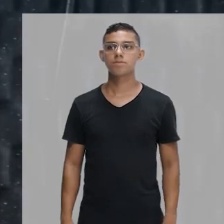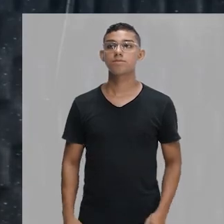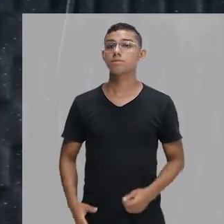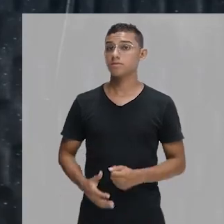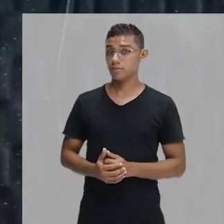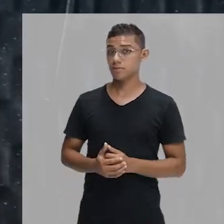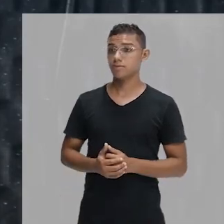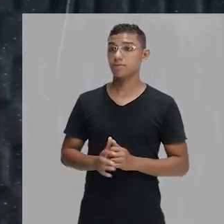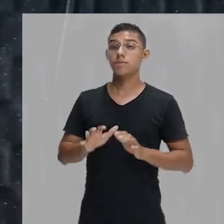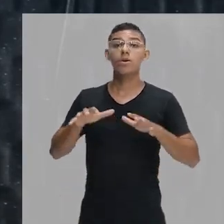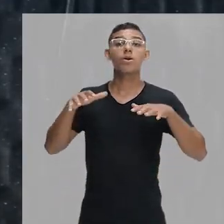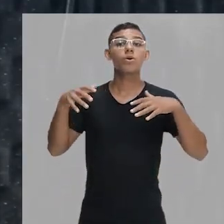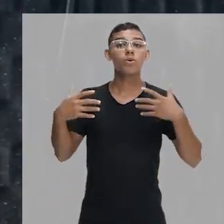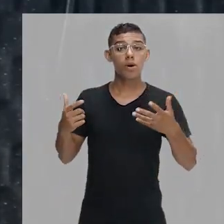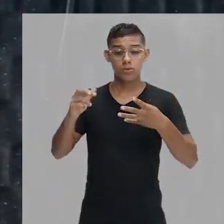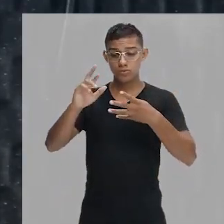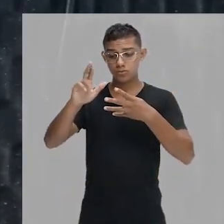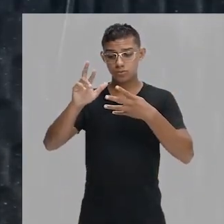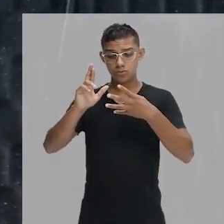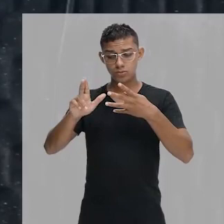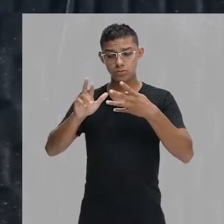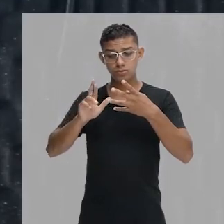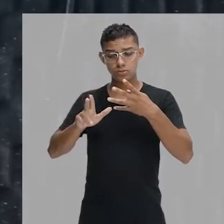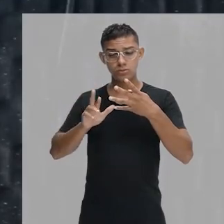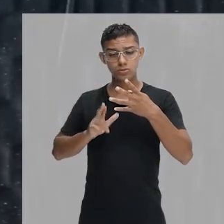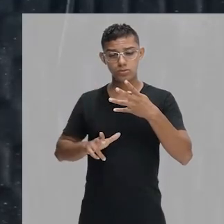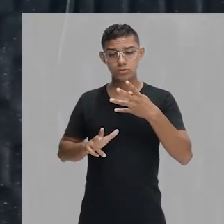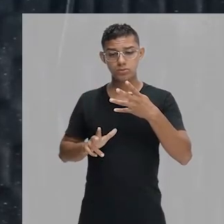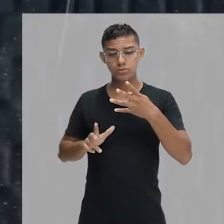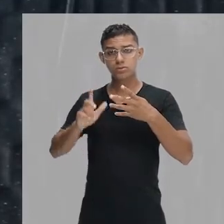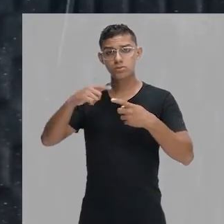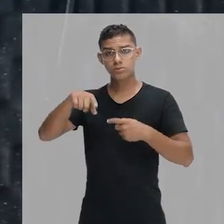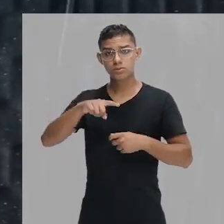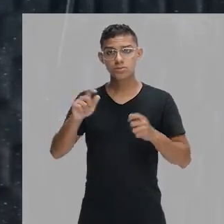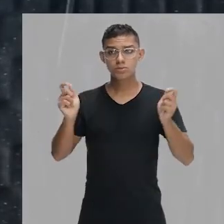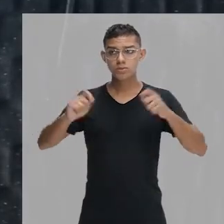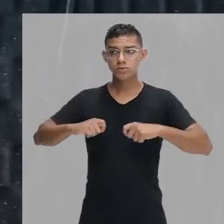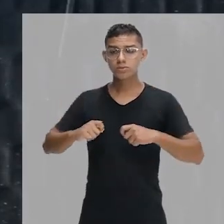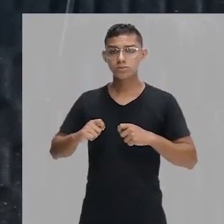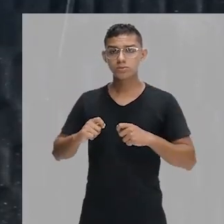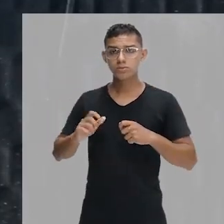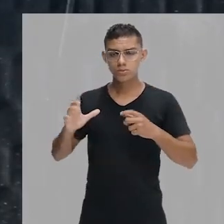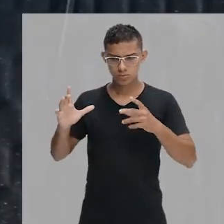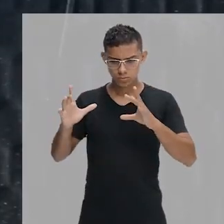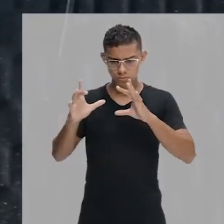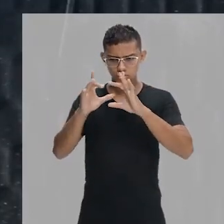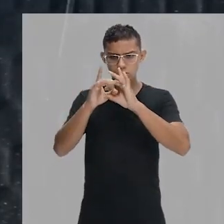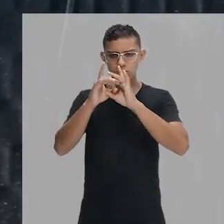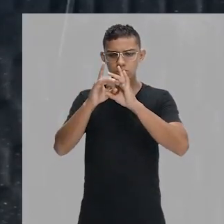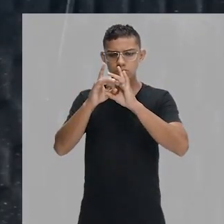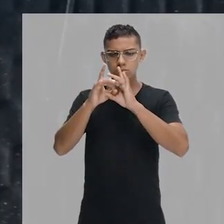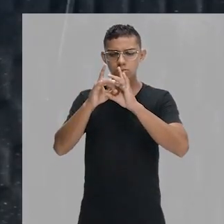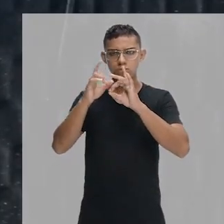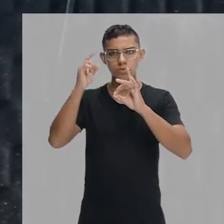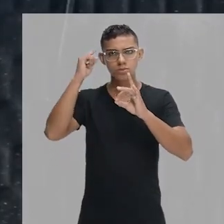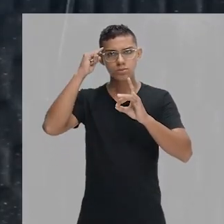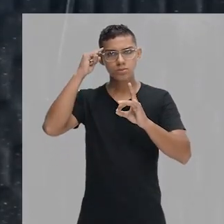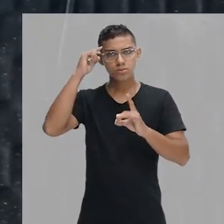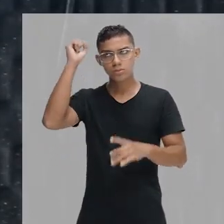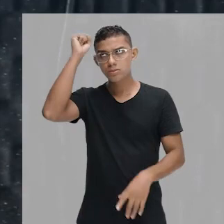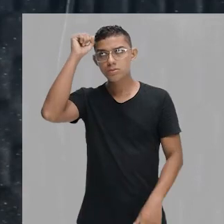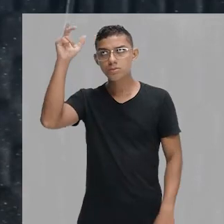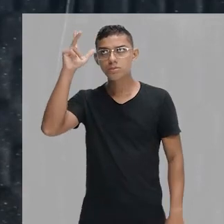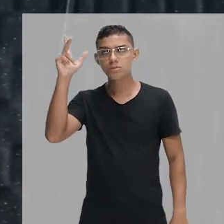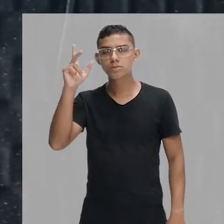bebieran. Qual é a diferença bem aí? Alguém pode ligar a sua